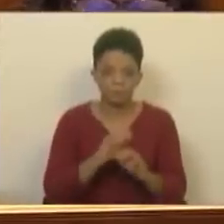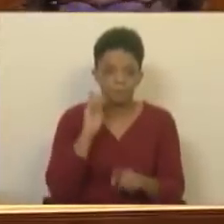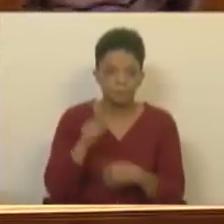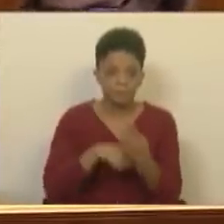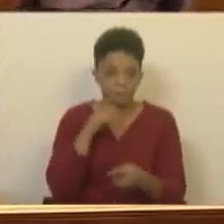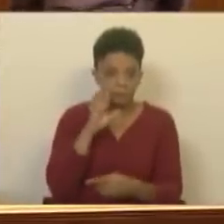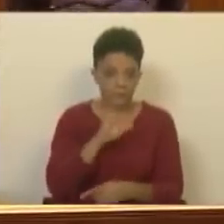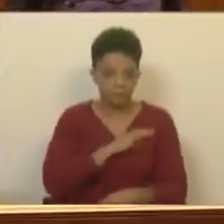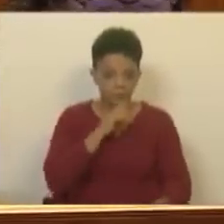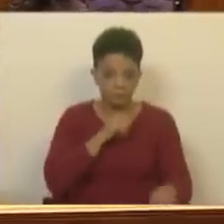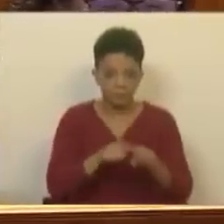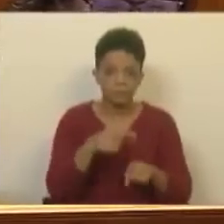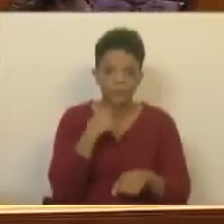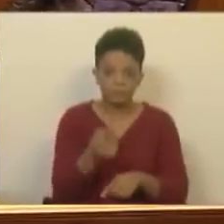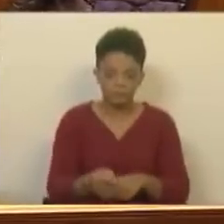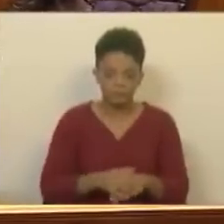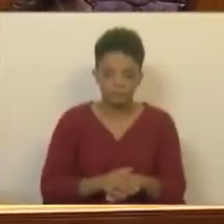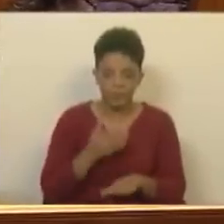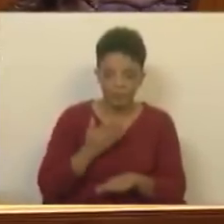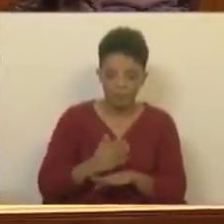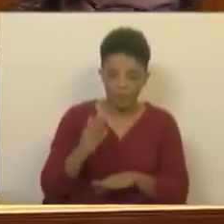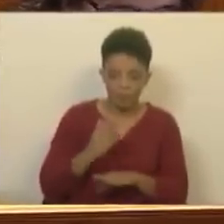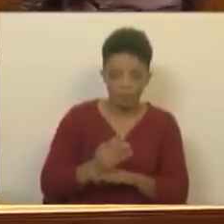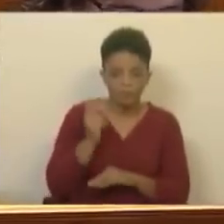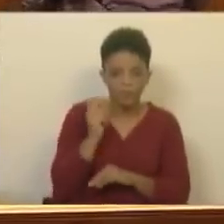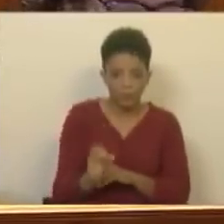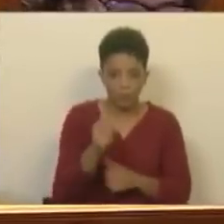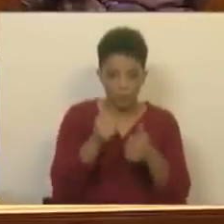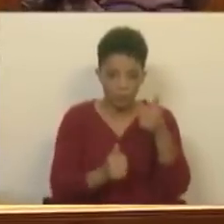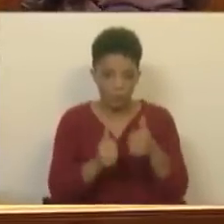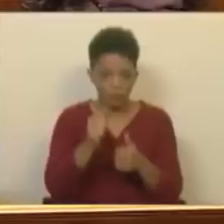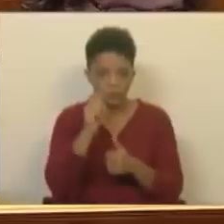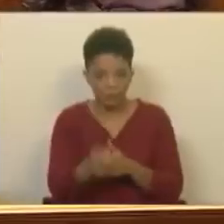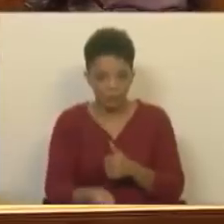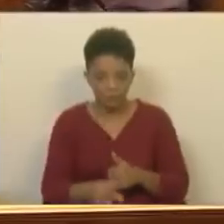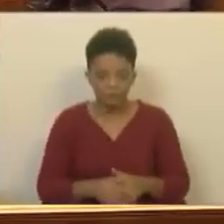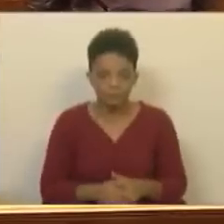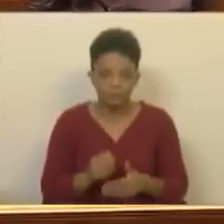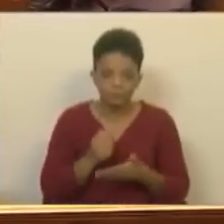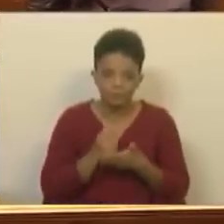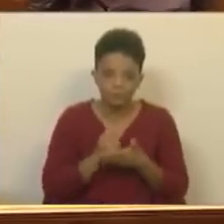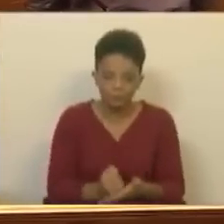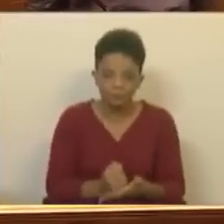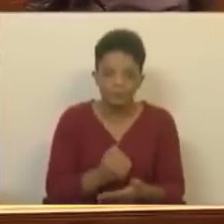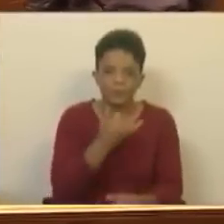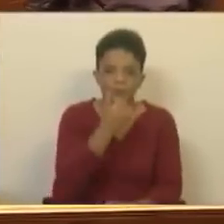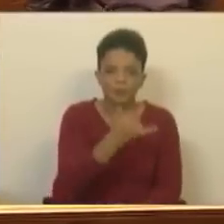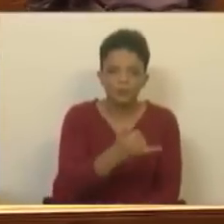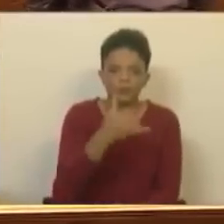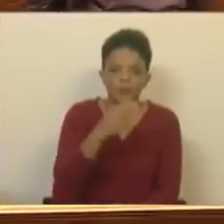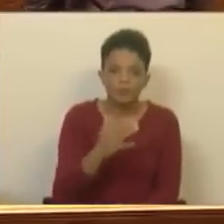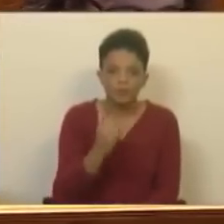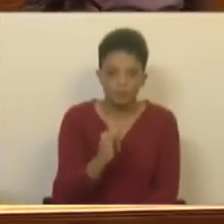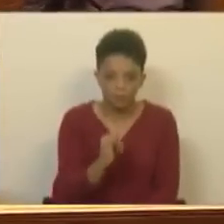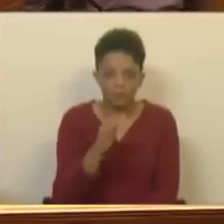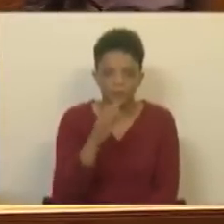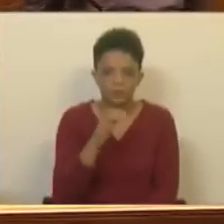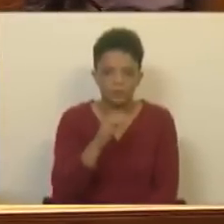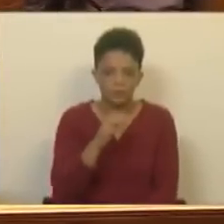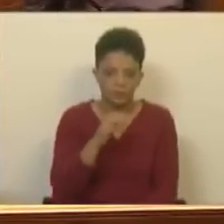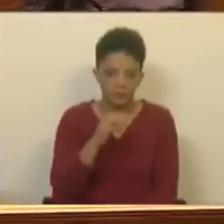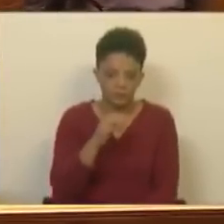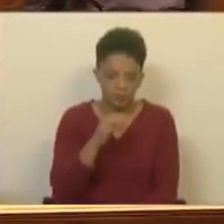a senhora deputada diz deixaram de fora neste concurso são apoiadas 200 e 12 entidades